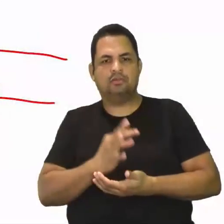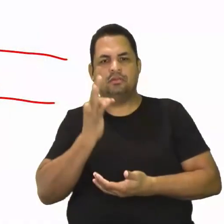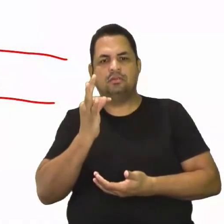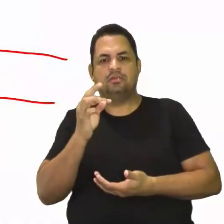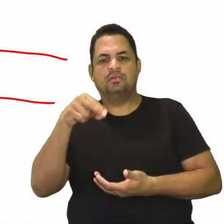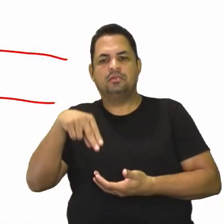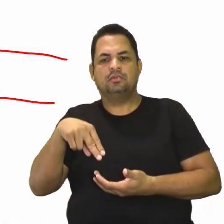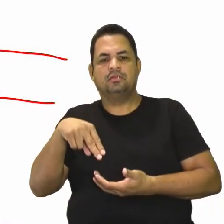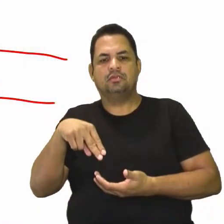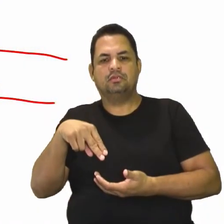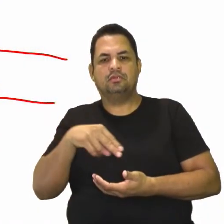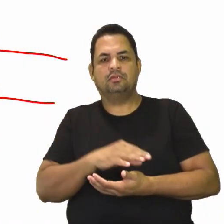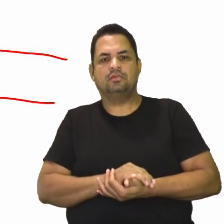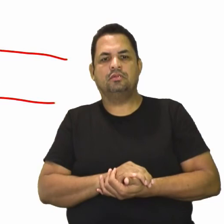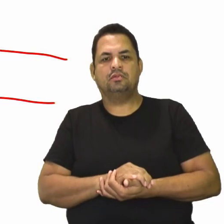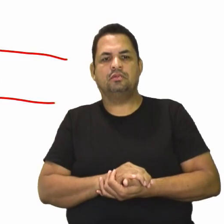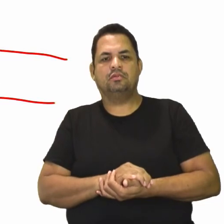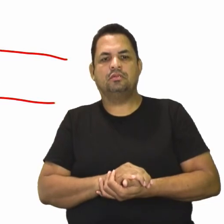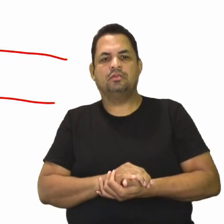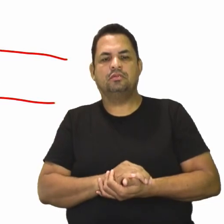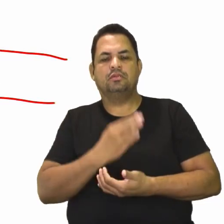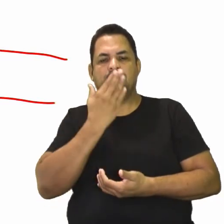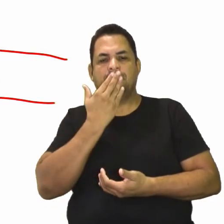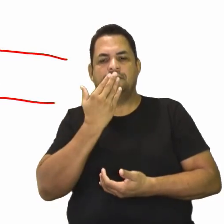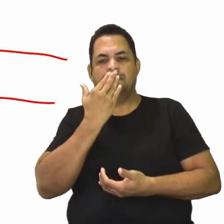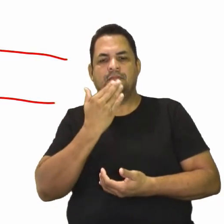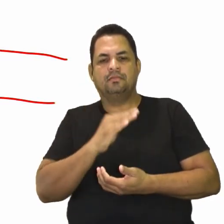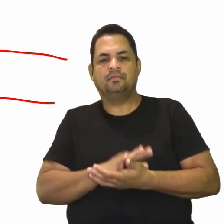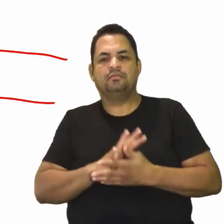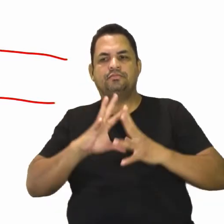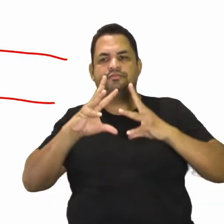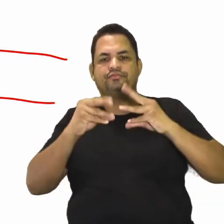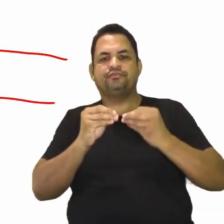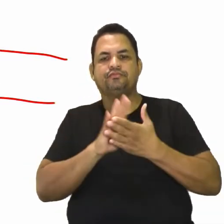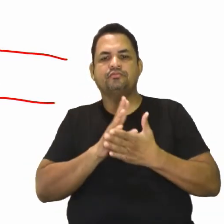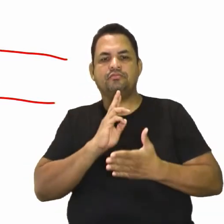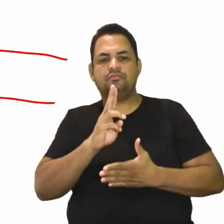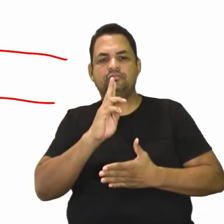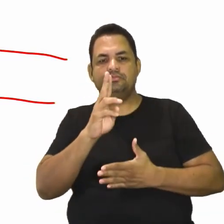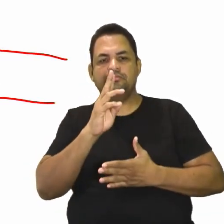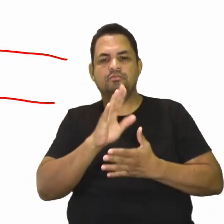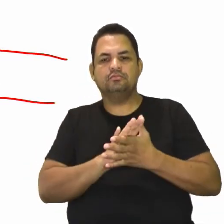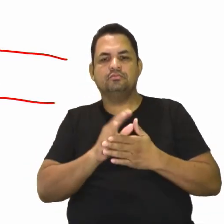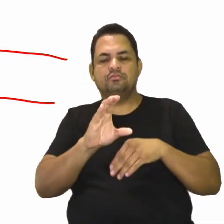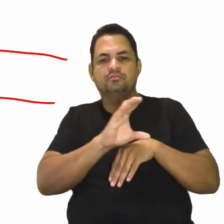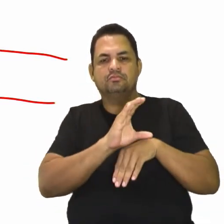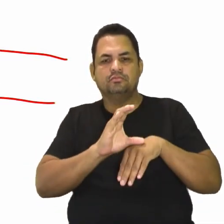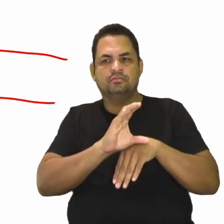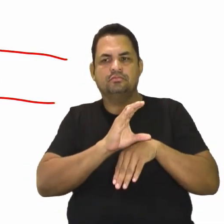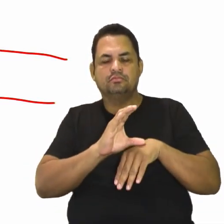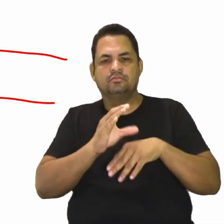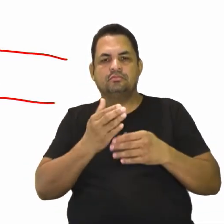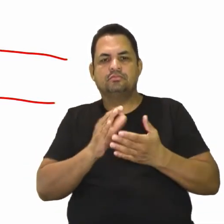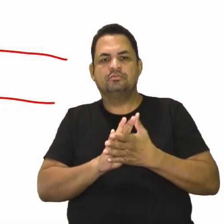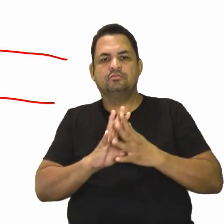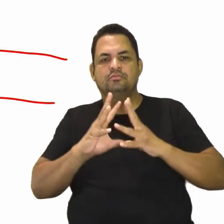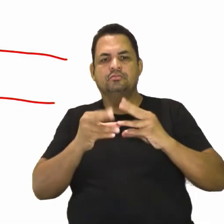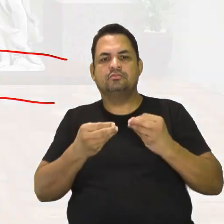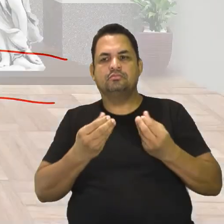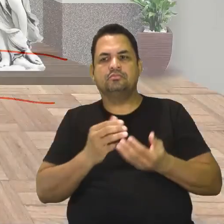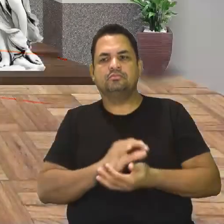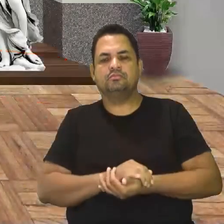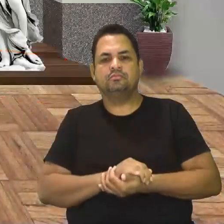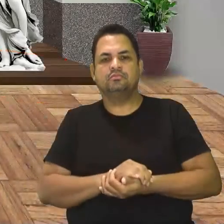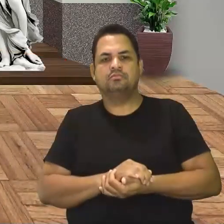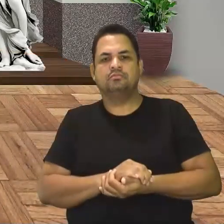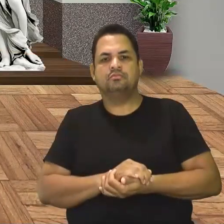Neves, José Sarney e todo esse processo da Constituição de 88, todo esse